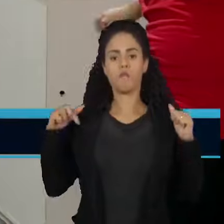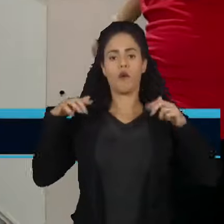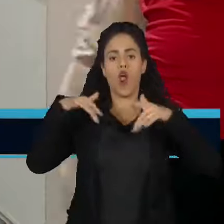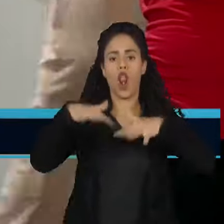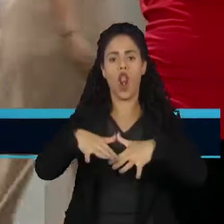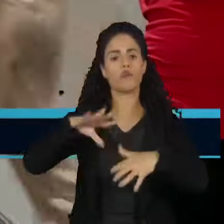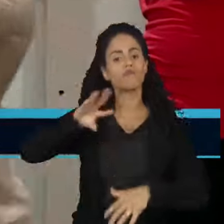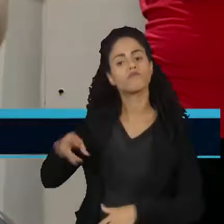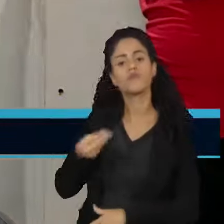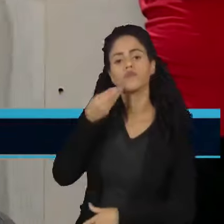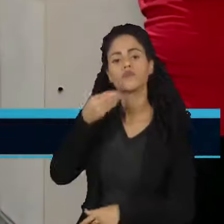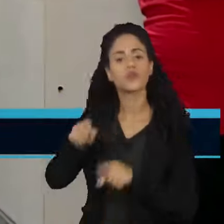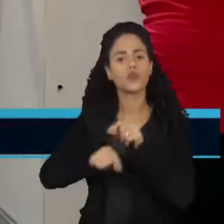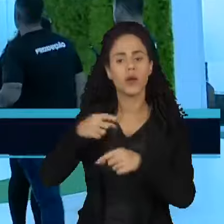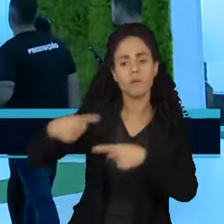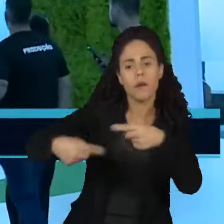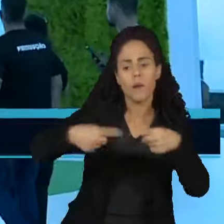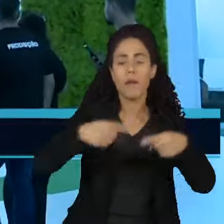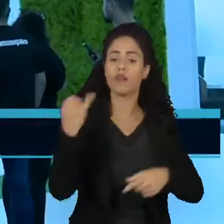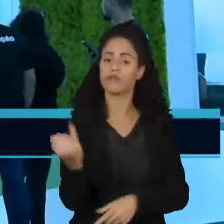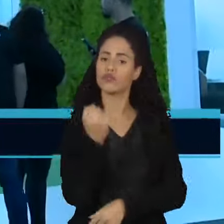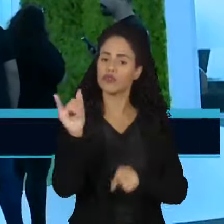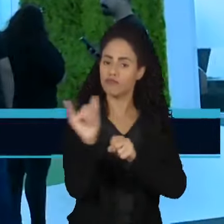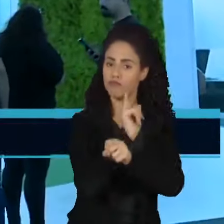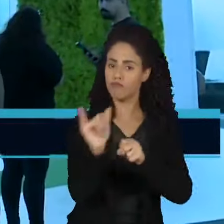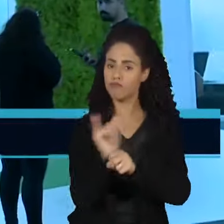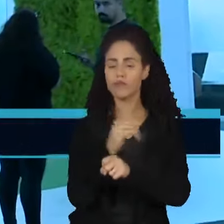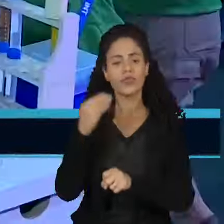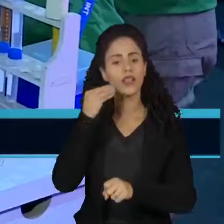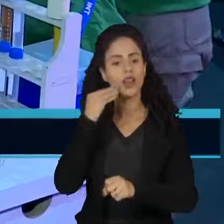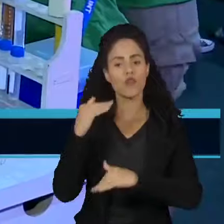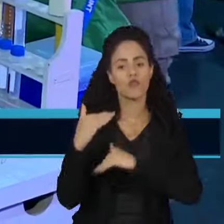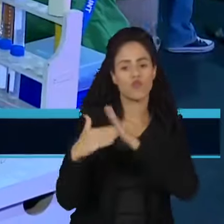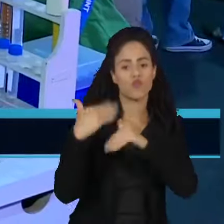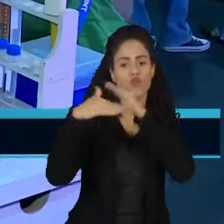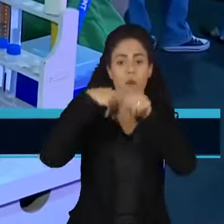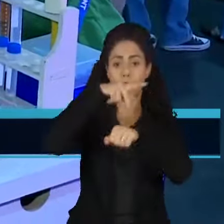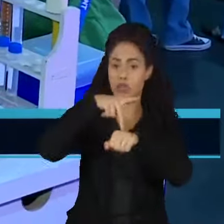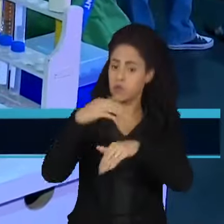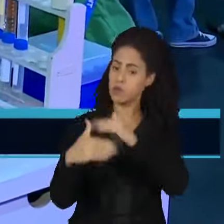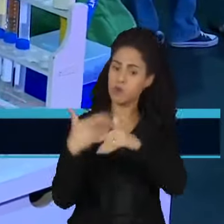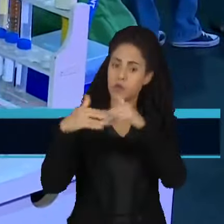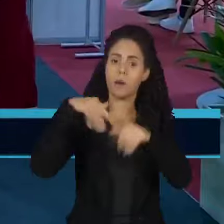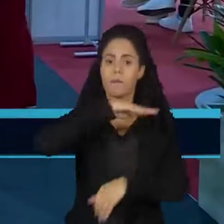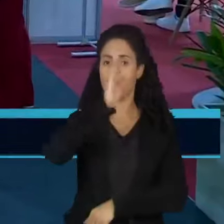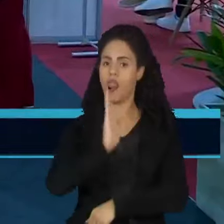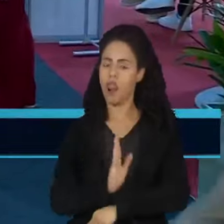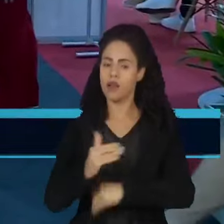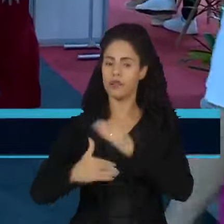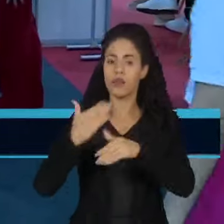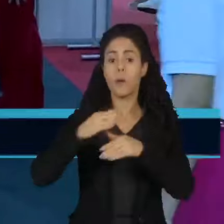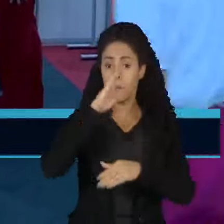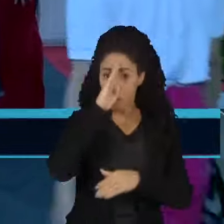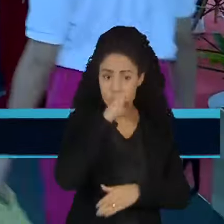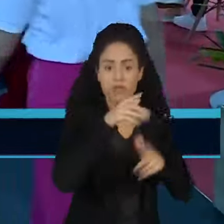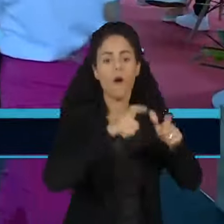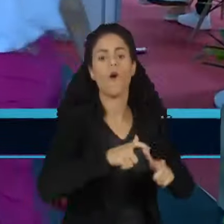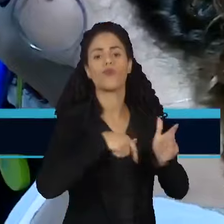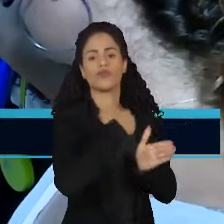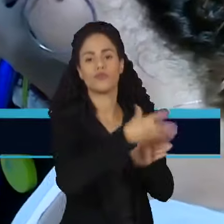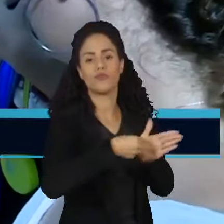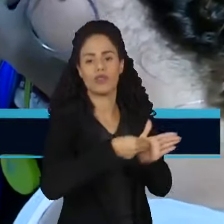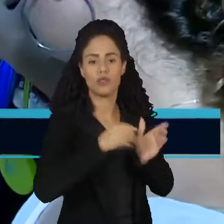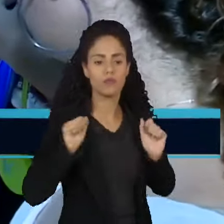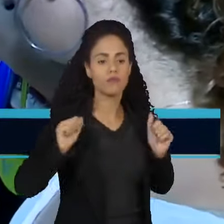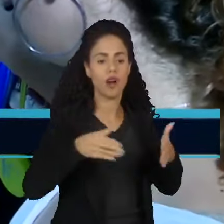oportunidade para discutir a importância estratégica para o crescimento do Brasil e, em particular, da Amazônia, que vai receber